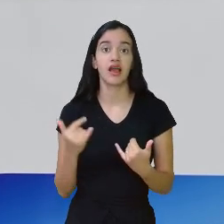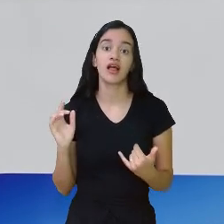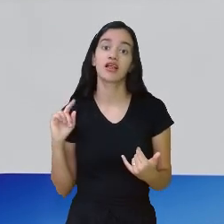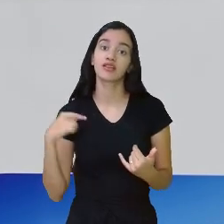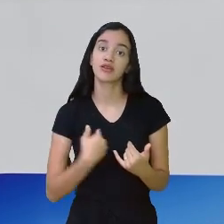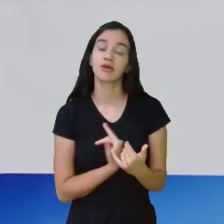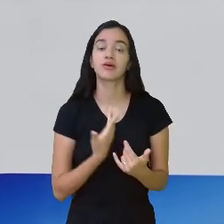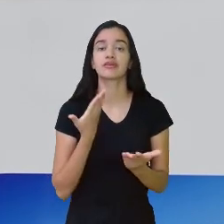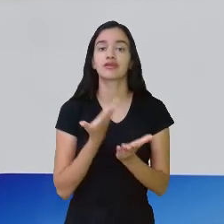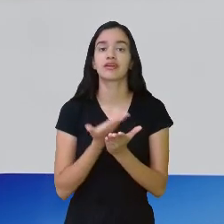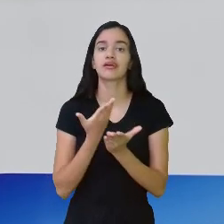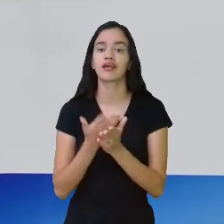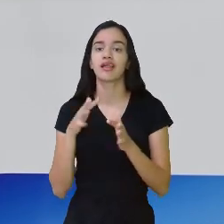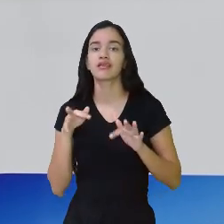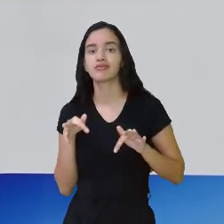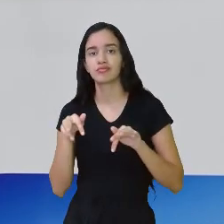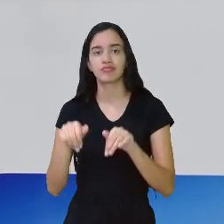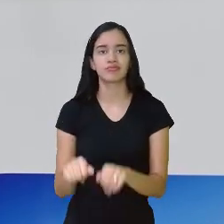nossa aula está